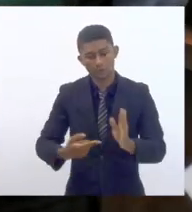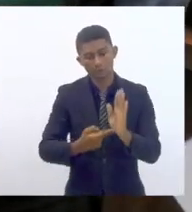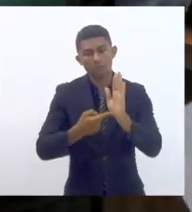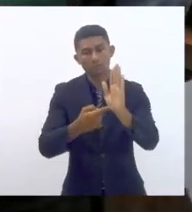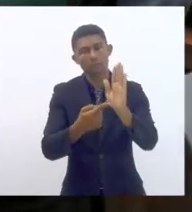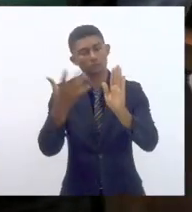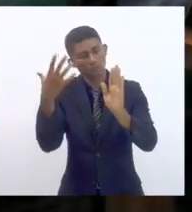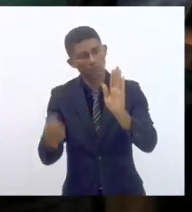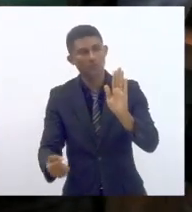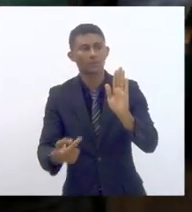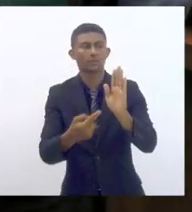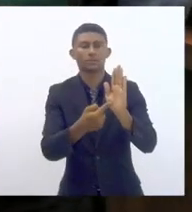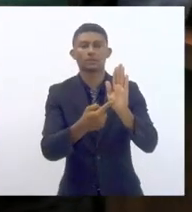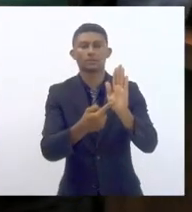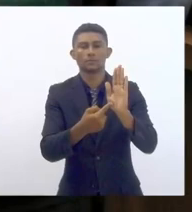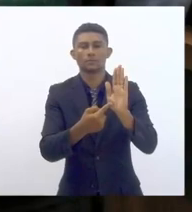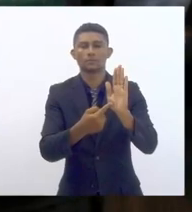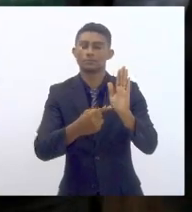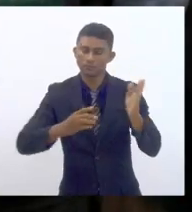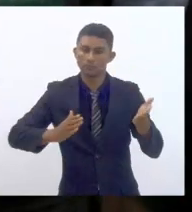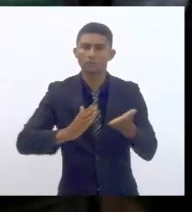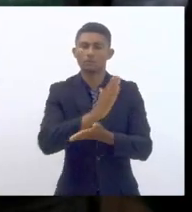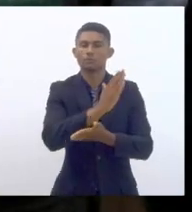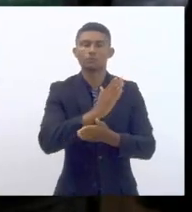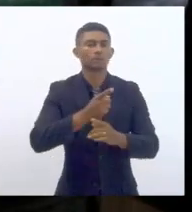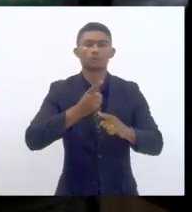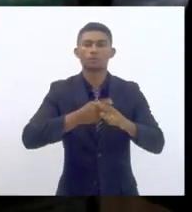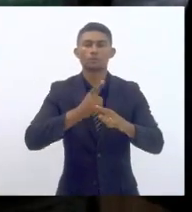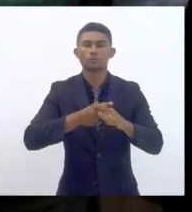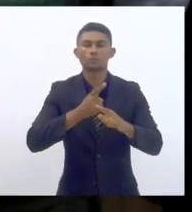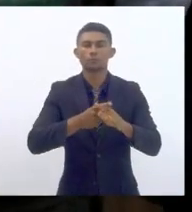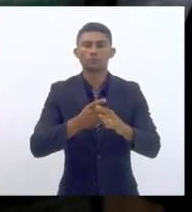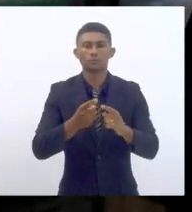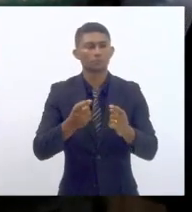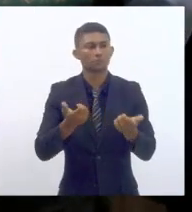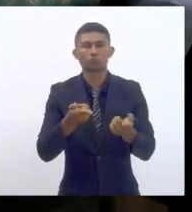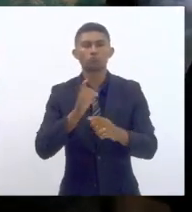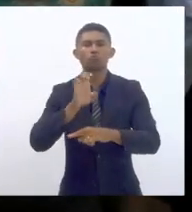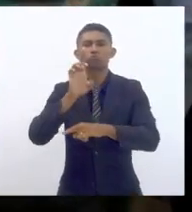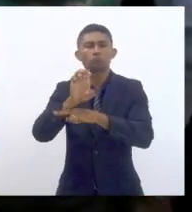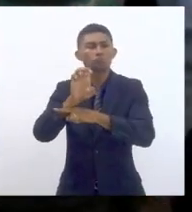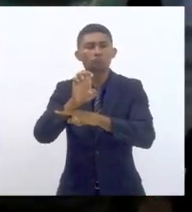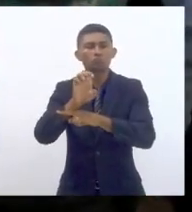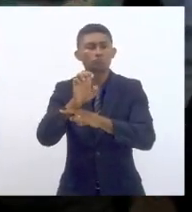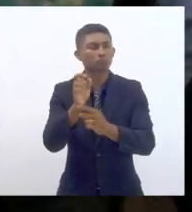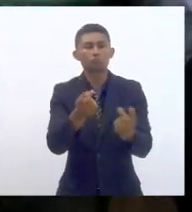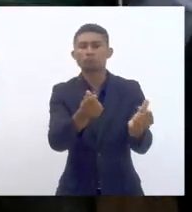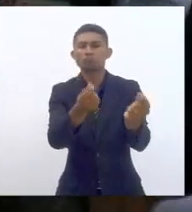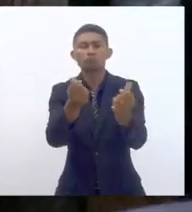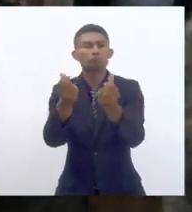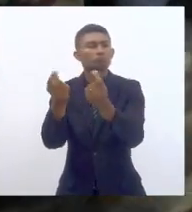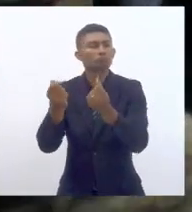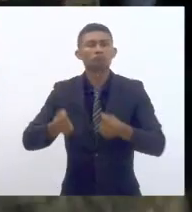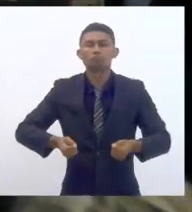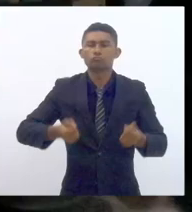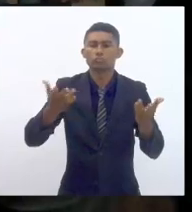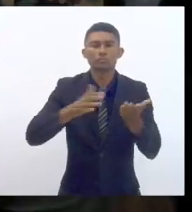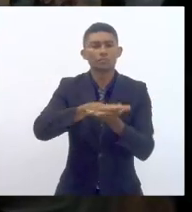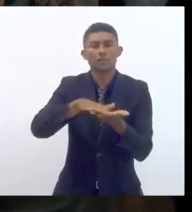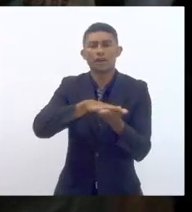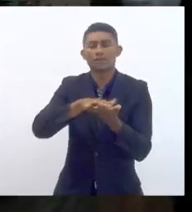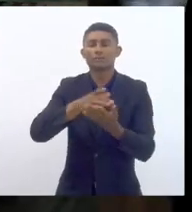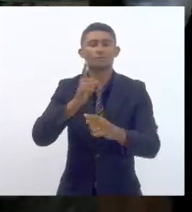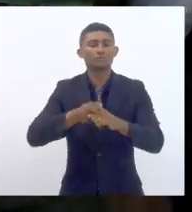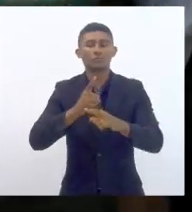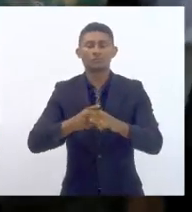medida, visto que não tem nenhum custo para o Estado, porque o consignado é tomado